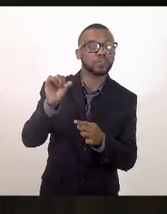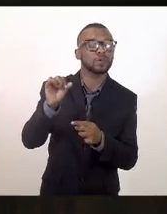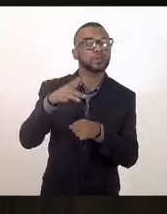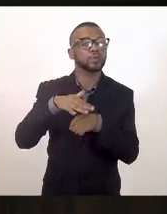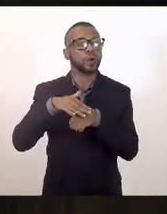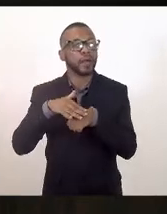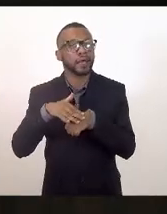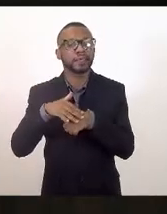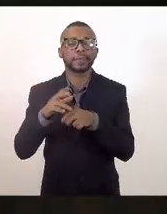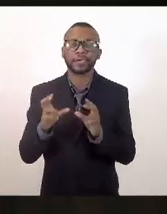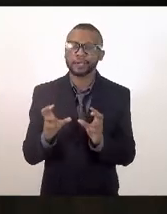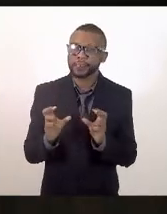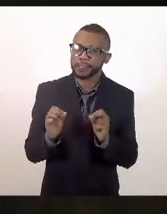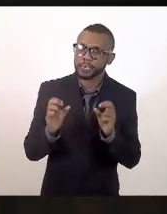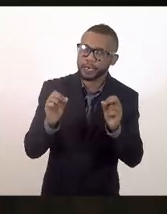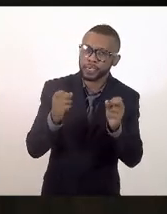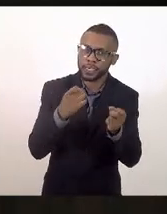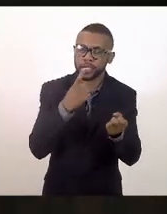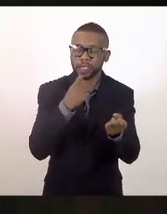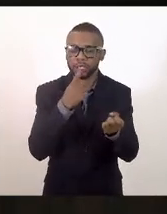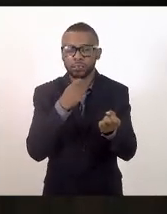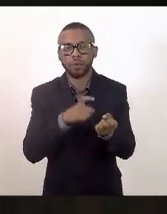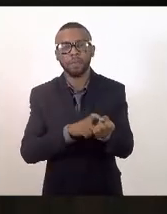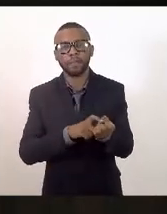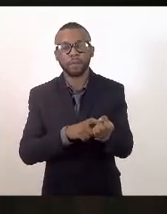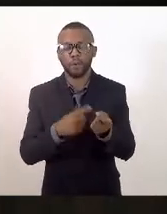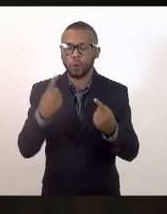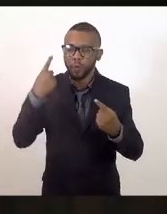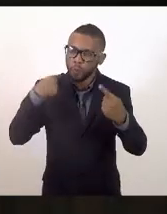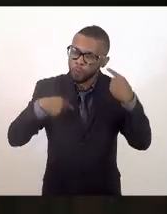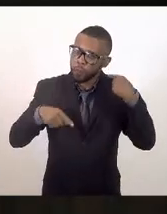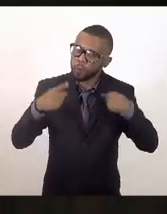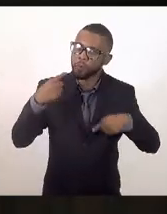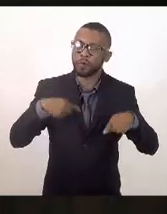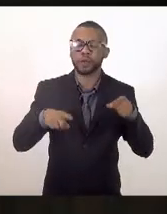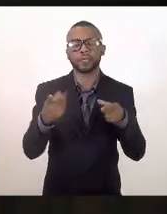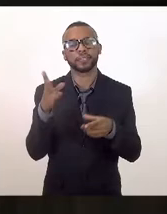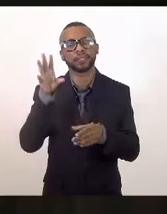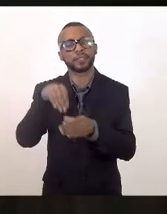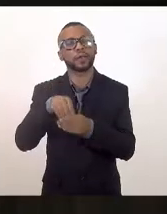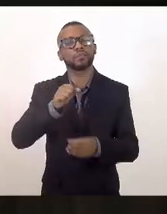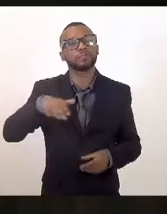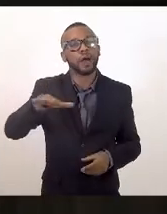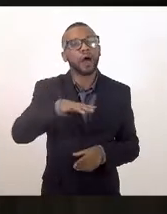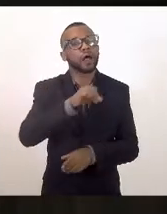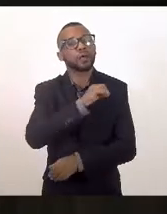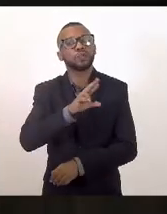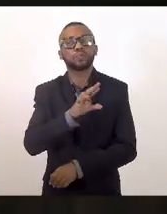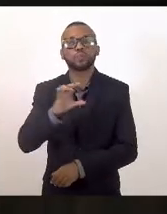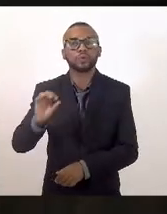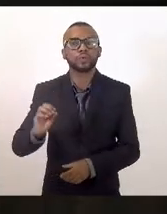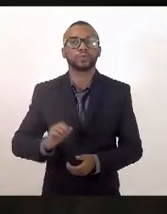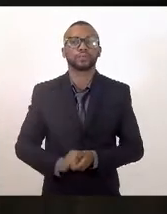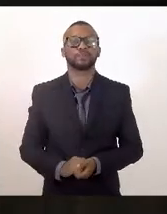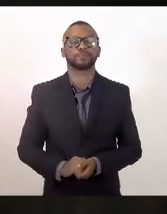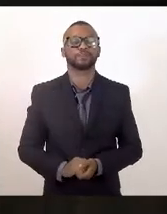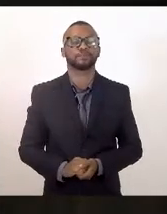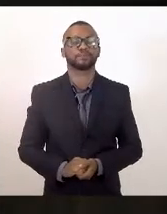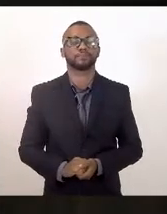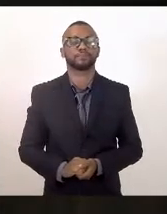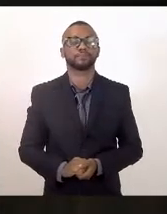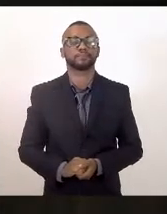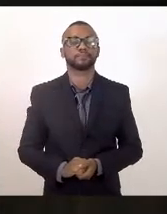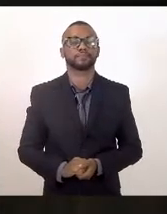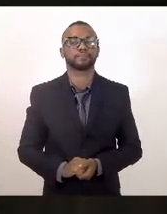leucemia linfóide crônica no âmbito do Estado do Rio de Janeiro. Criação de programa de prevenção